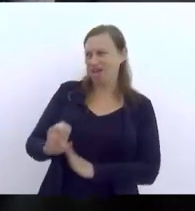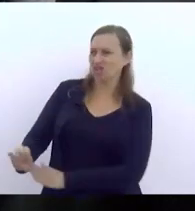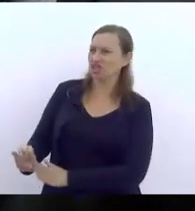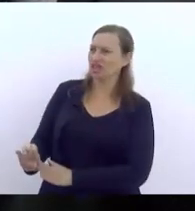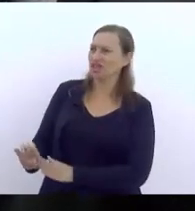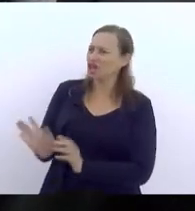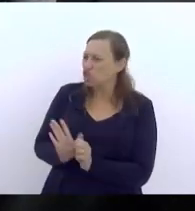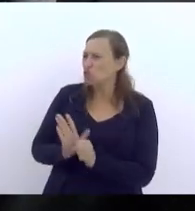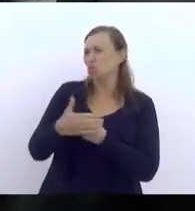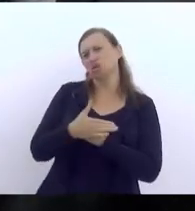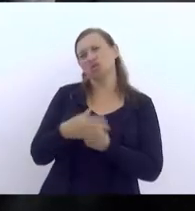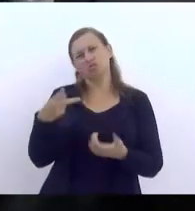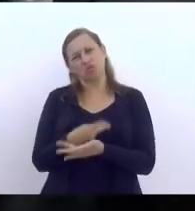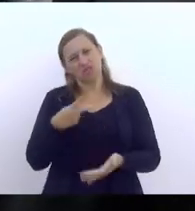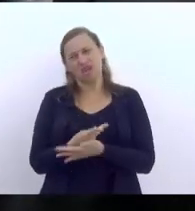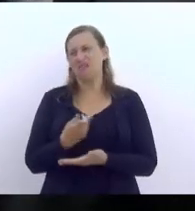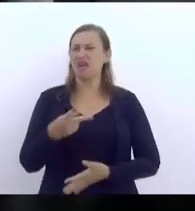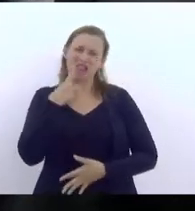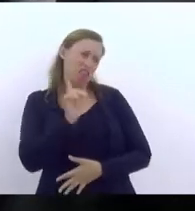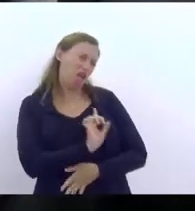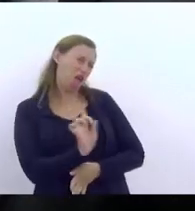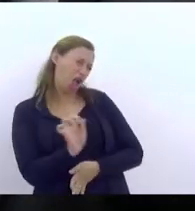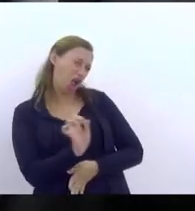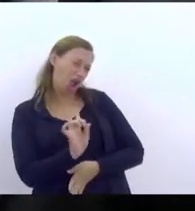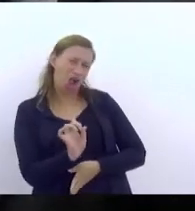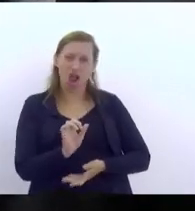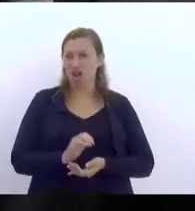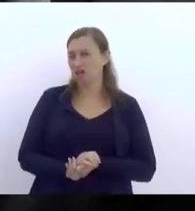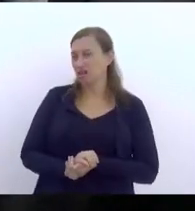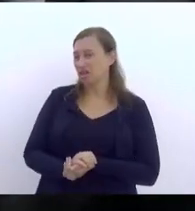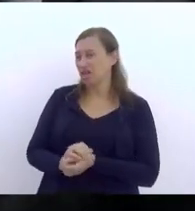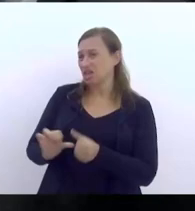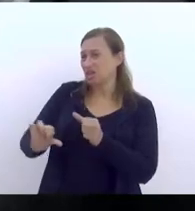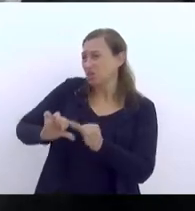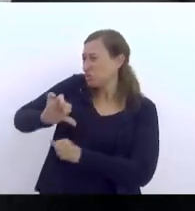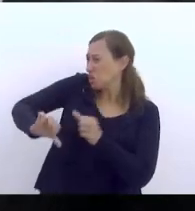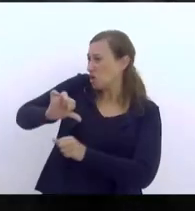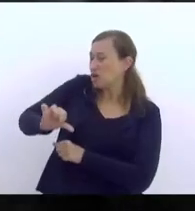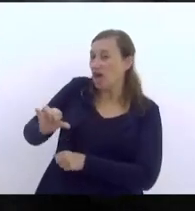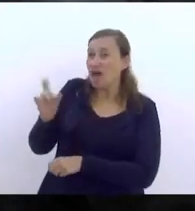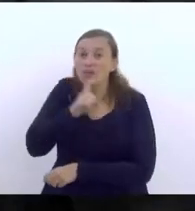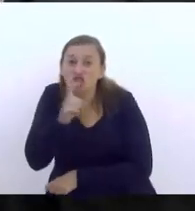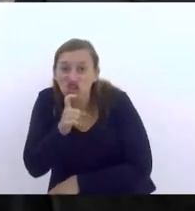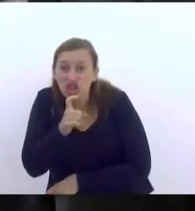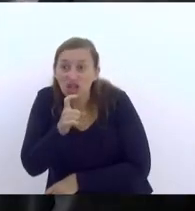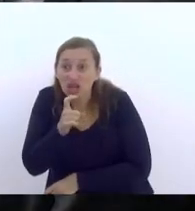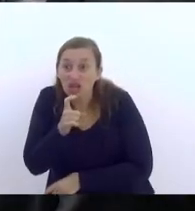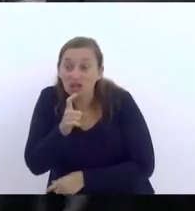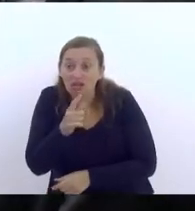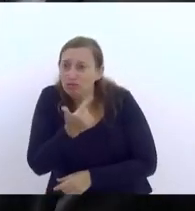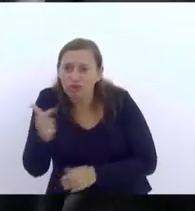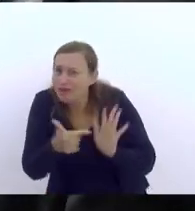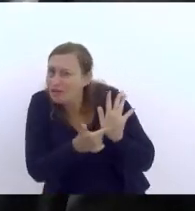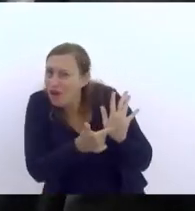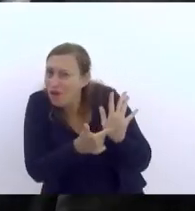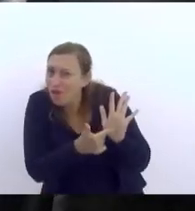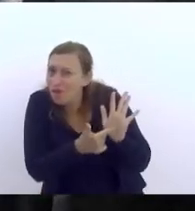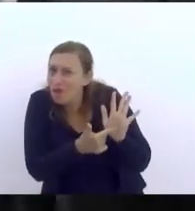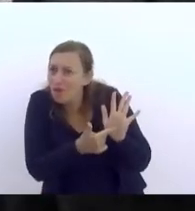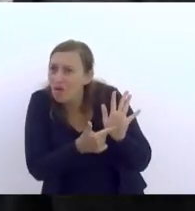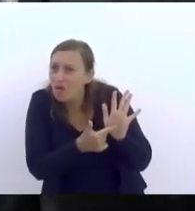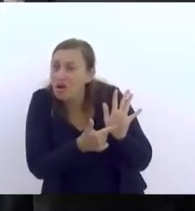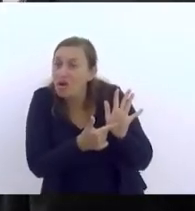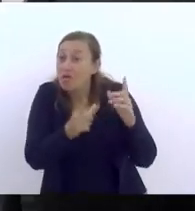maior cara de pau aqui e diz, não, eles estão distorcendo tudo, é mentira, não teve isso aqui não, rapaz. O cara pegou